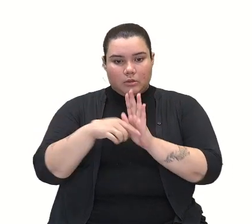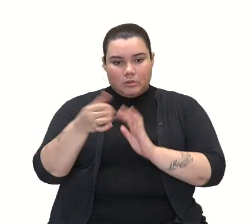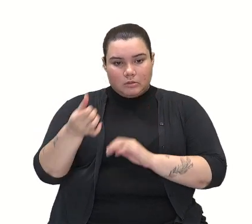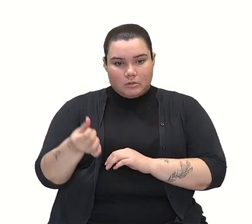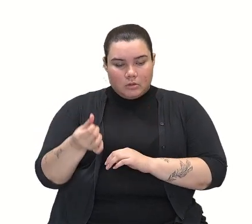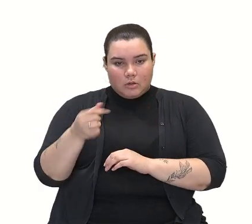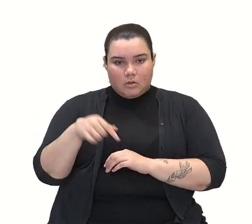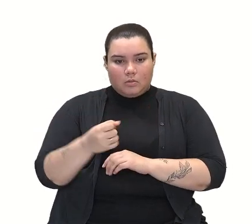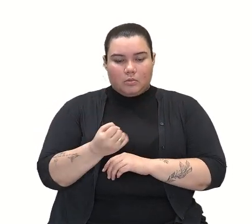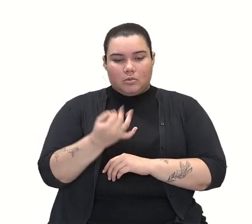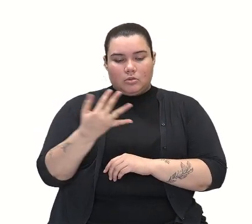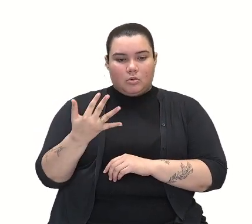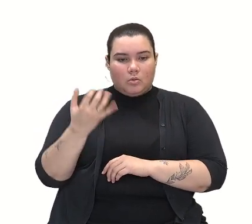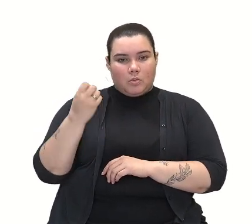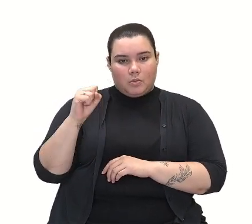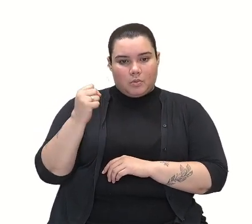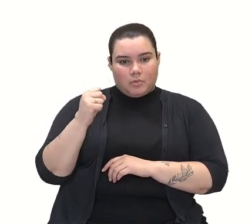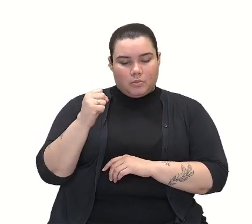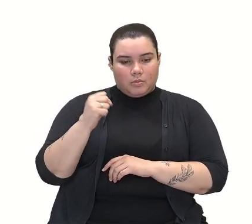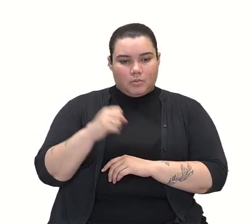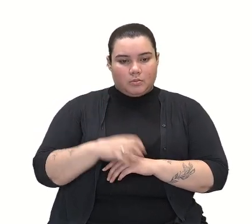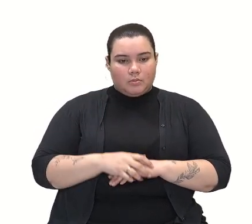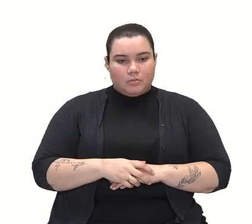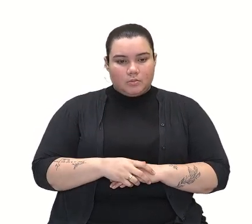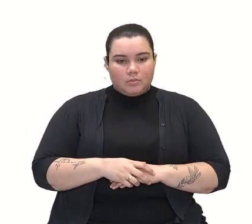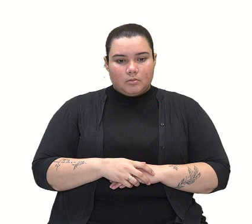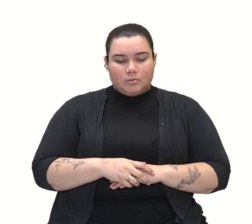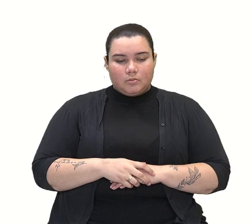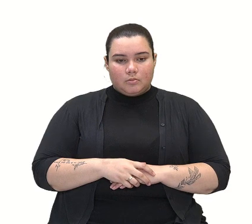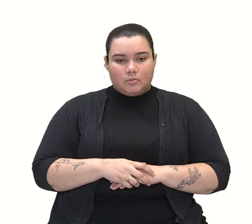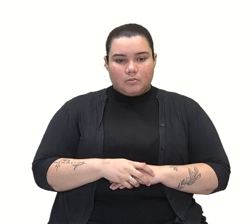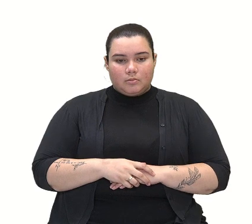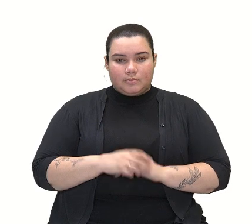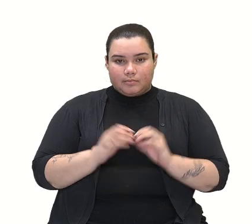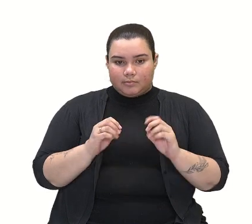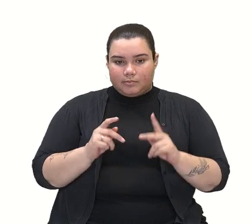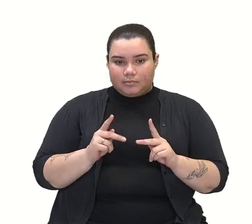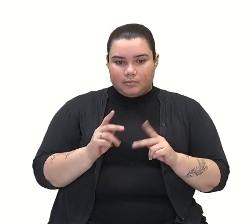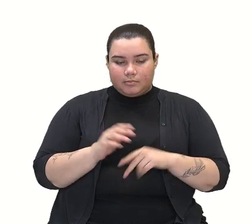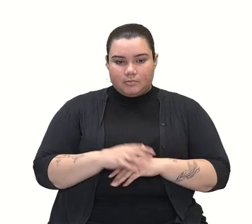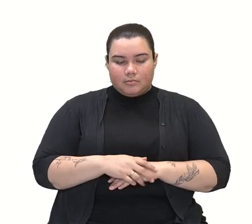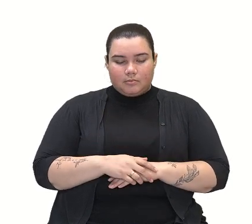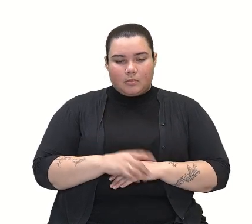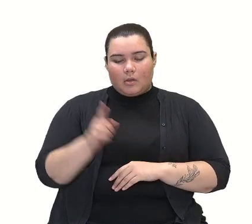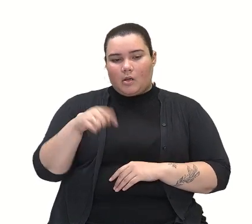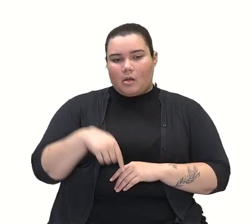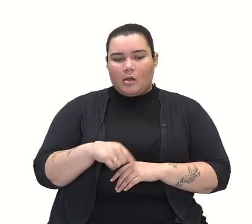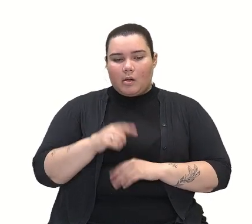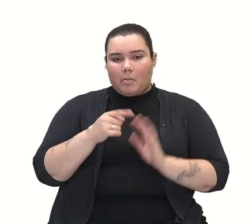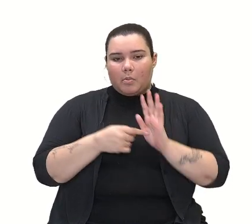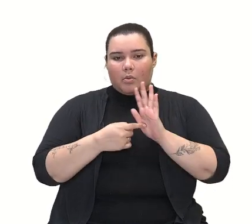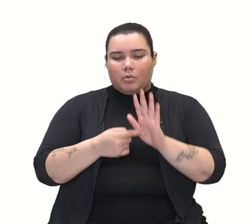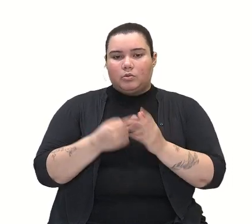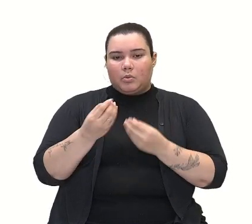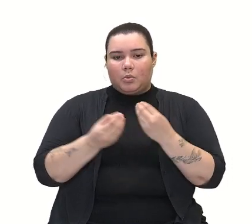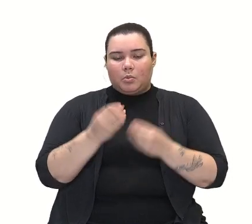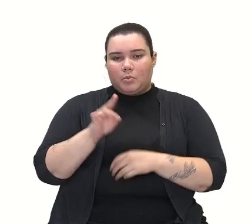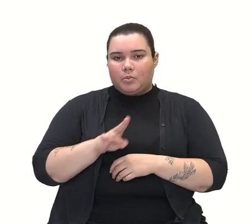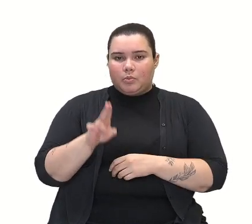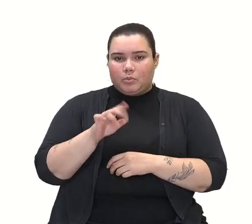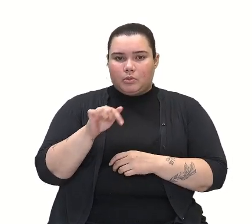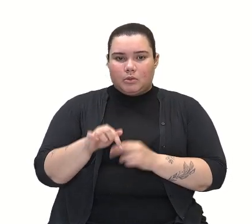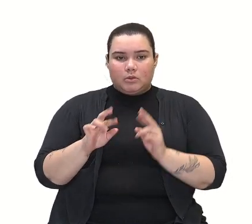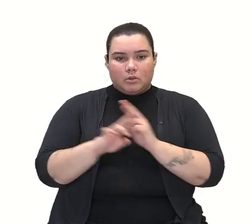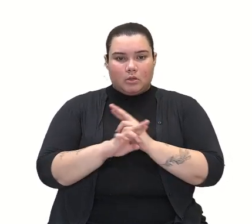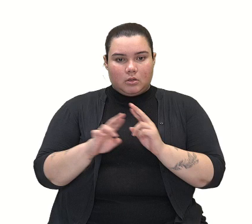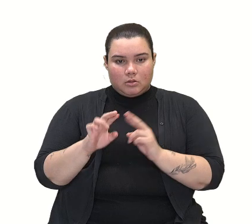de vértices, então, é 8. Tá? Isso é só uma maneira da gente demonstrar que vai funcionar a relação